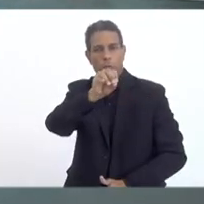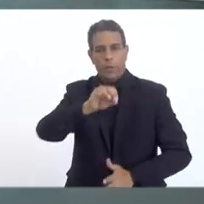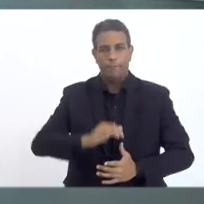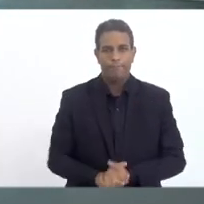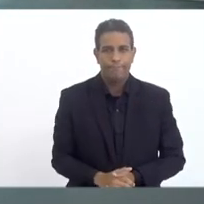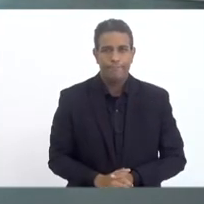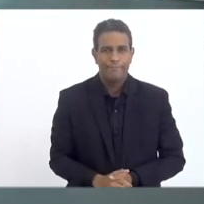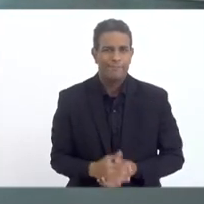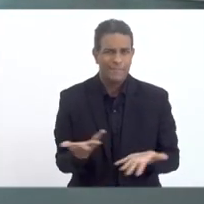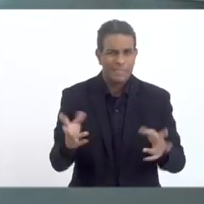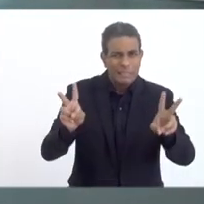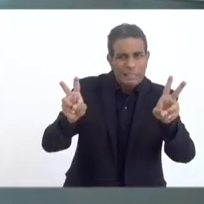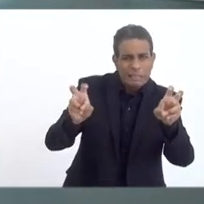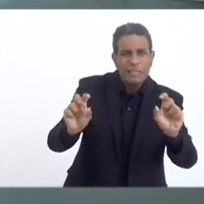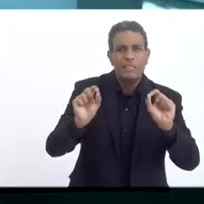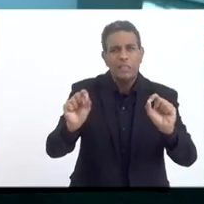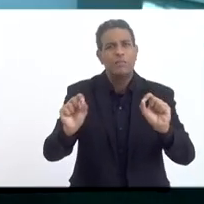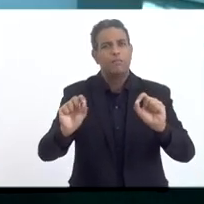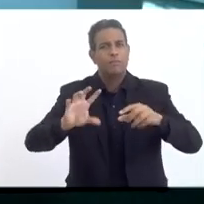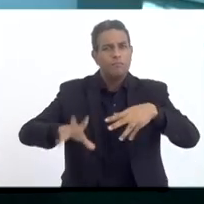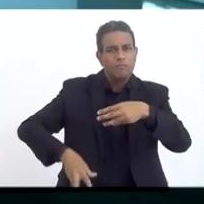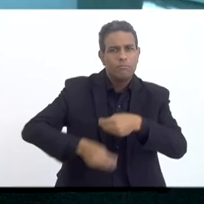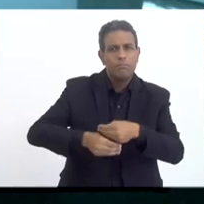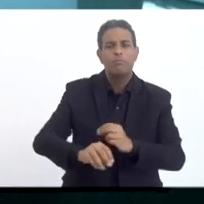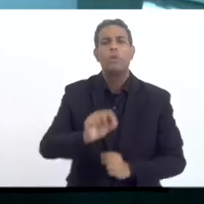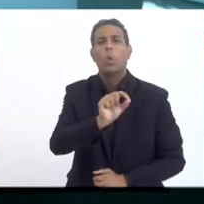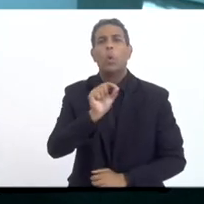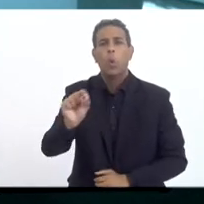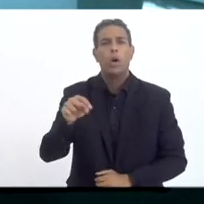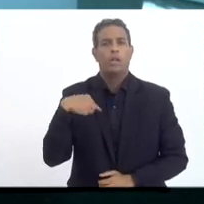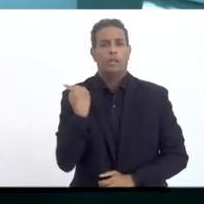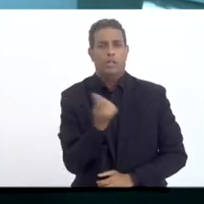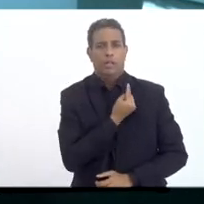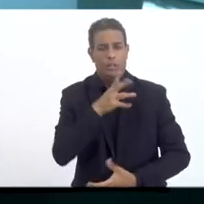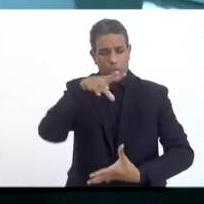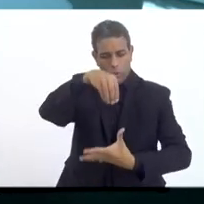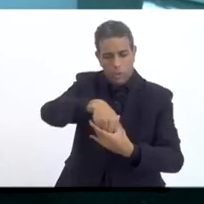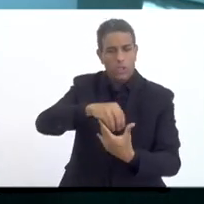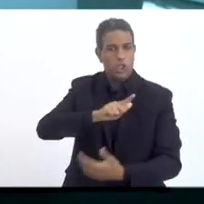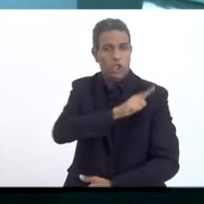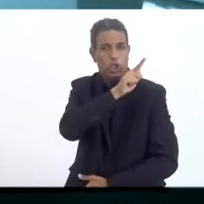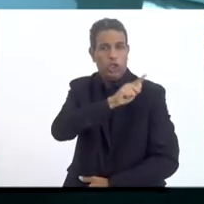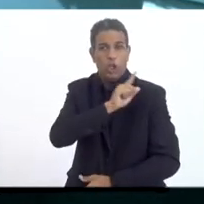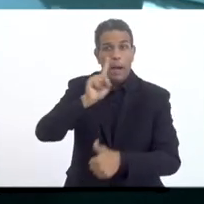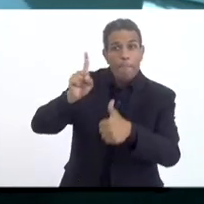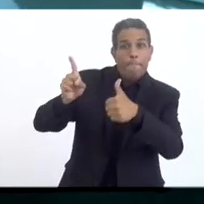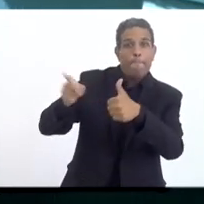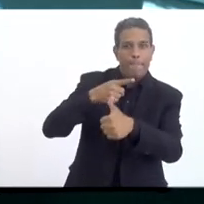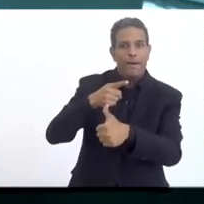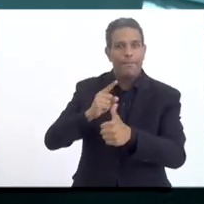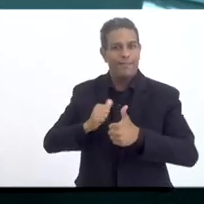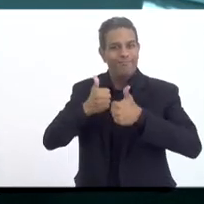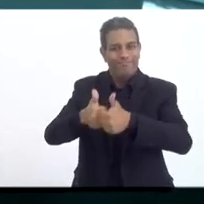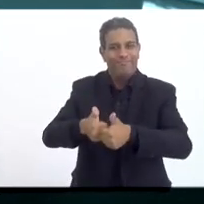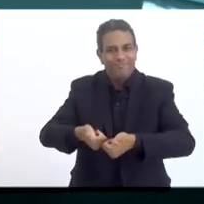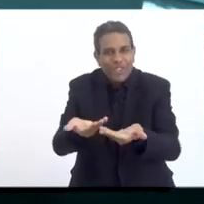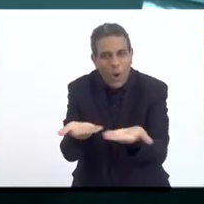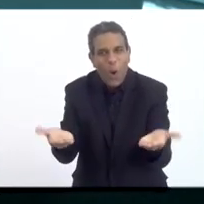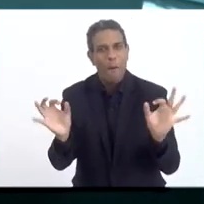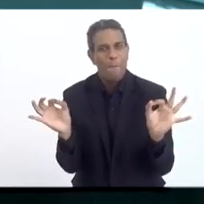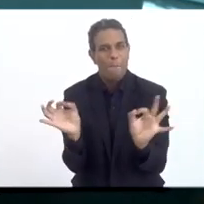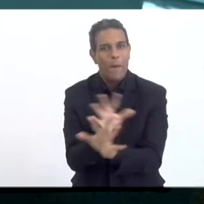um parênteses para mencionar o seguinte: nós da GESH Rio acompanhamos a primeira versão do regime de recuperação